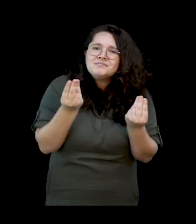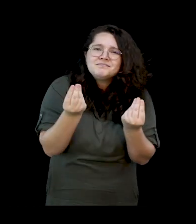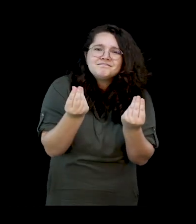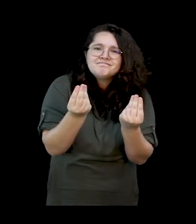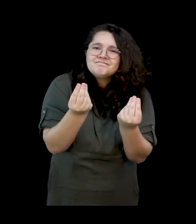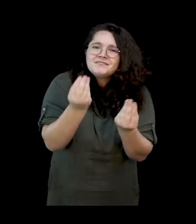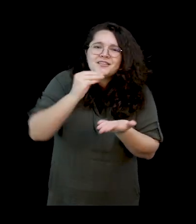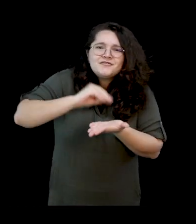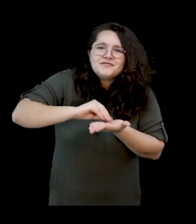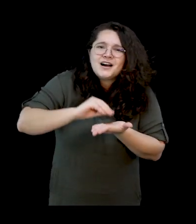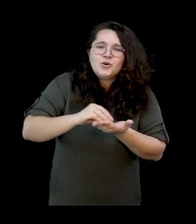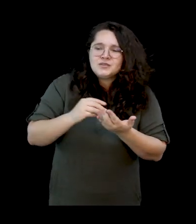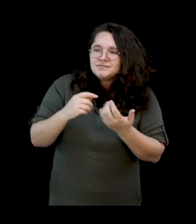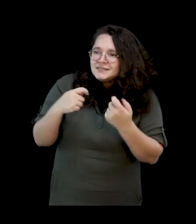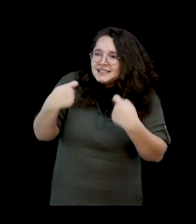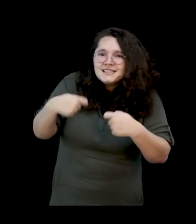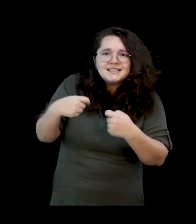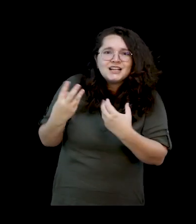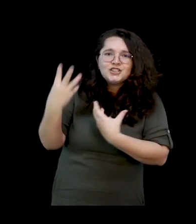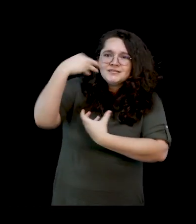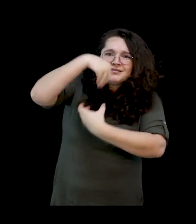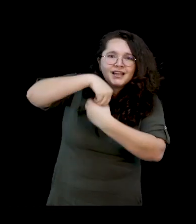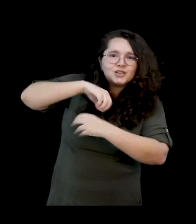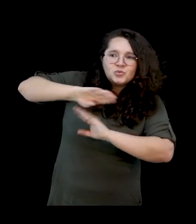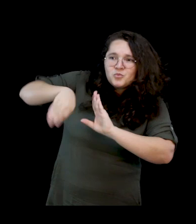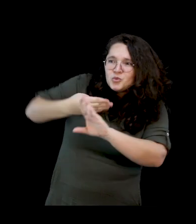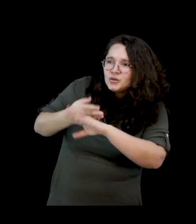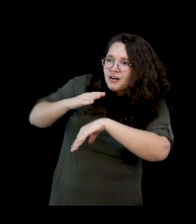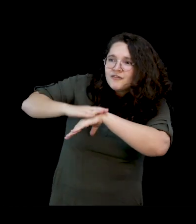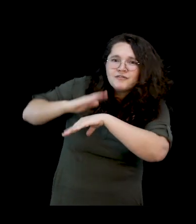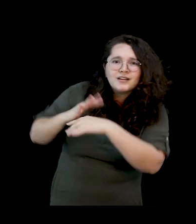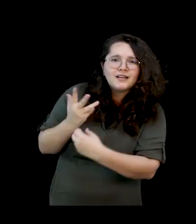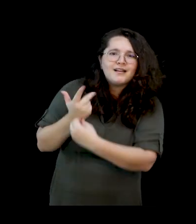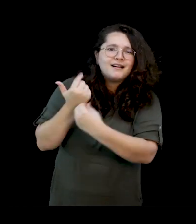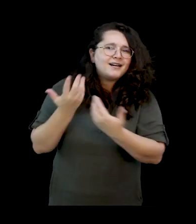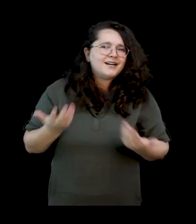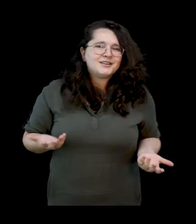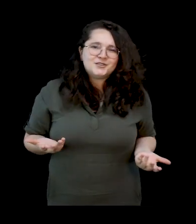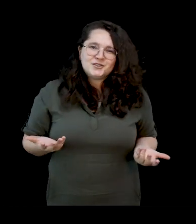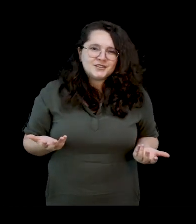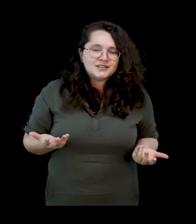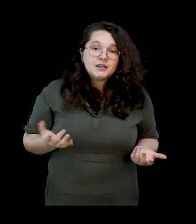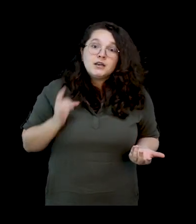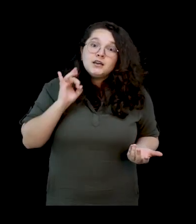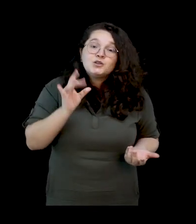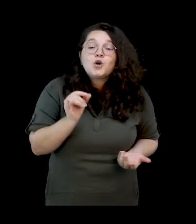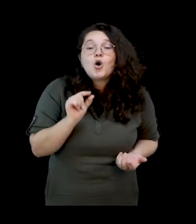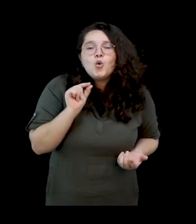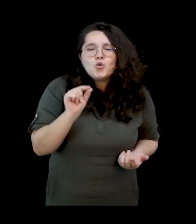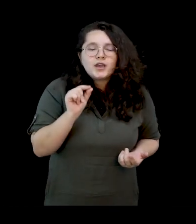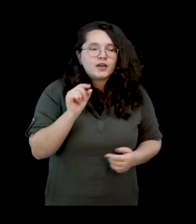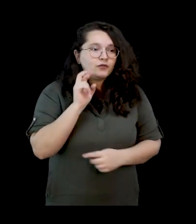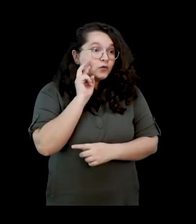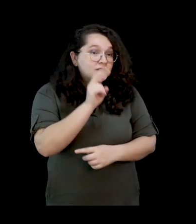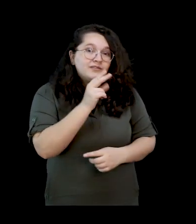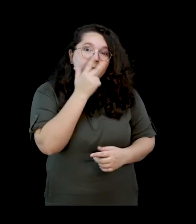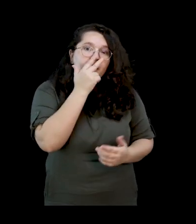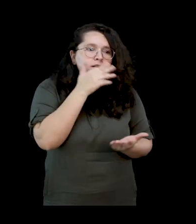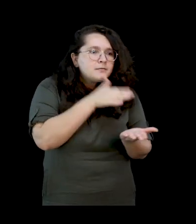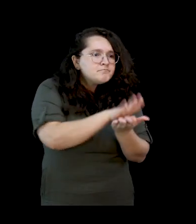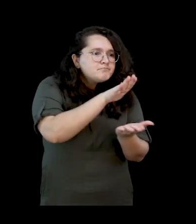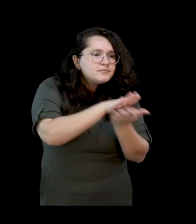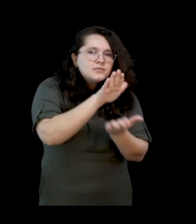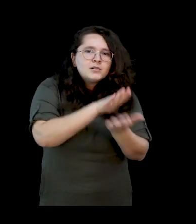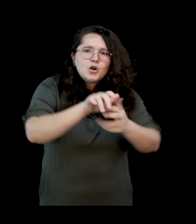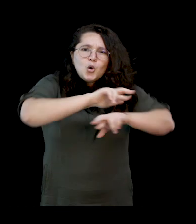necessária necessidade por trás deles e que só faz com que aumente aparentemente o